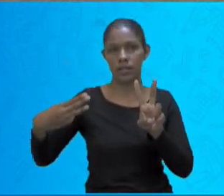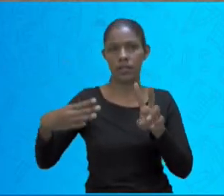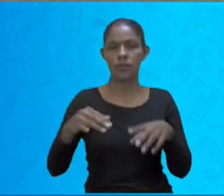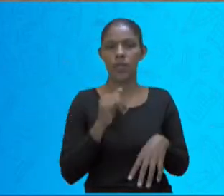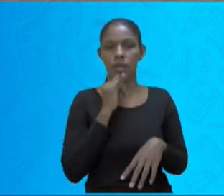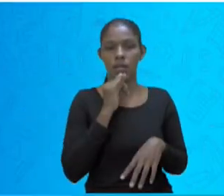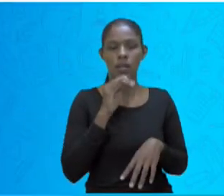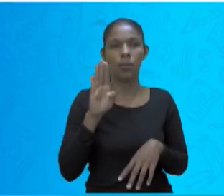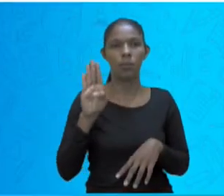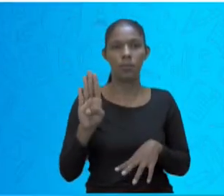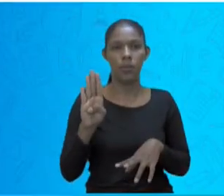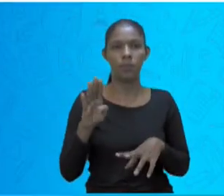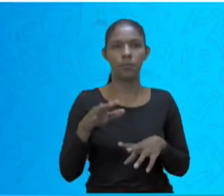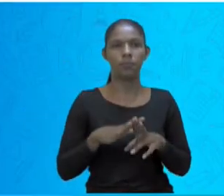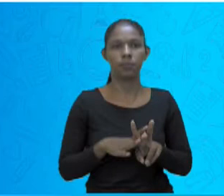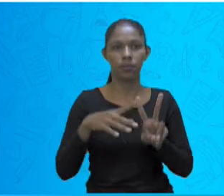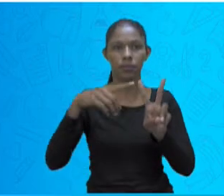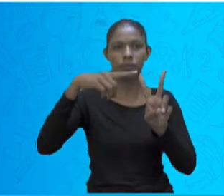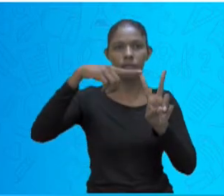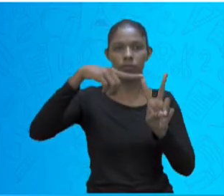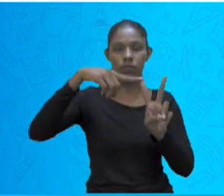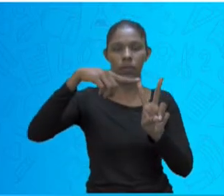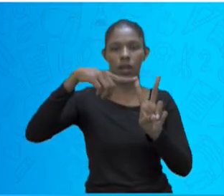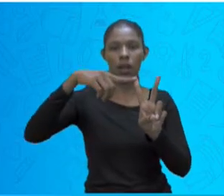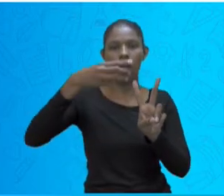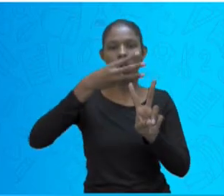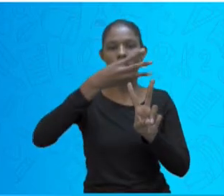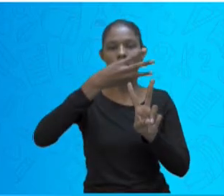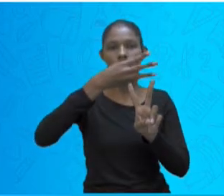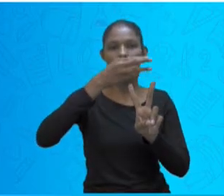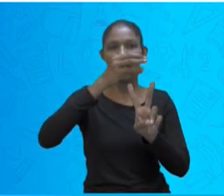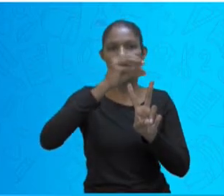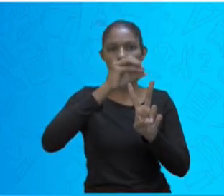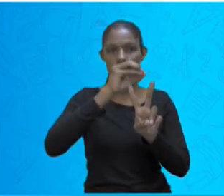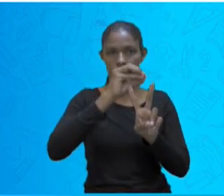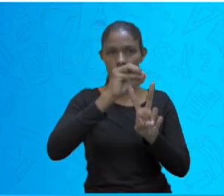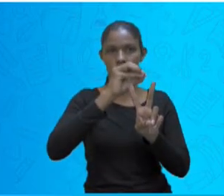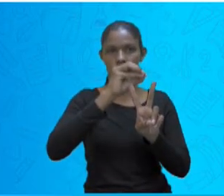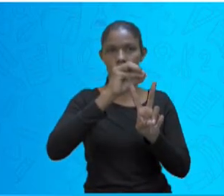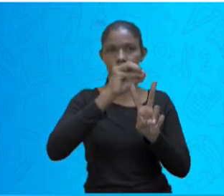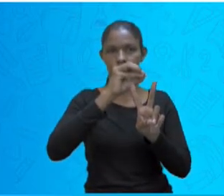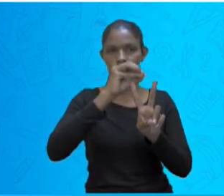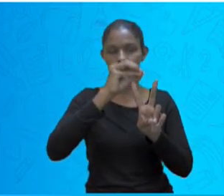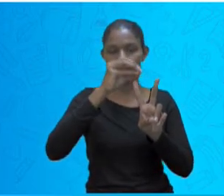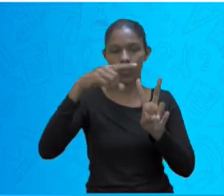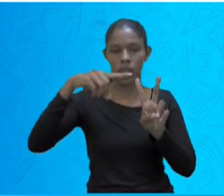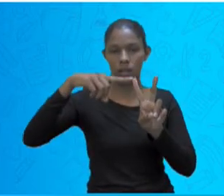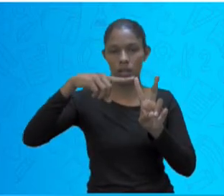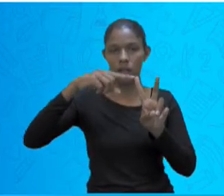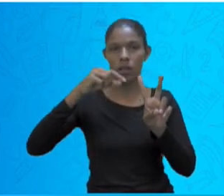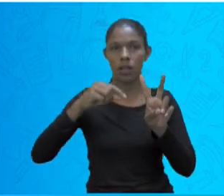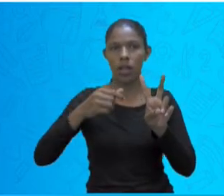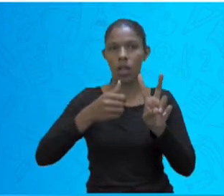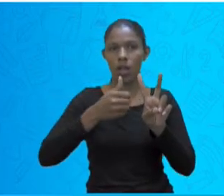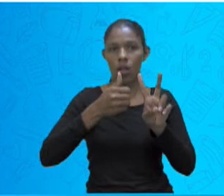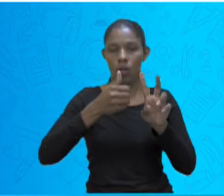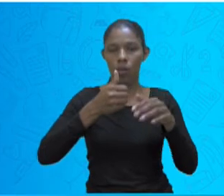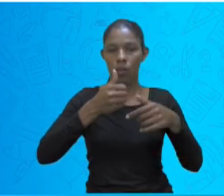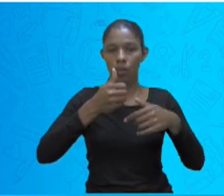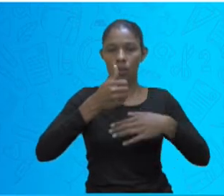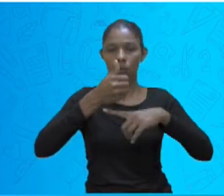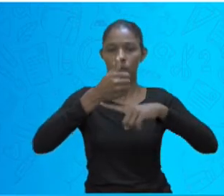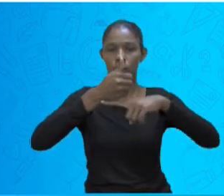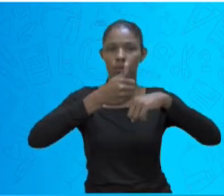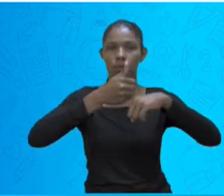Outro exemplo. Eu tenho aqui o meu índice igual a 30 e o meu expoente igual a